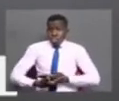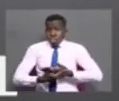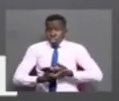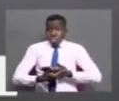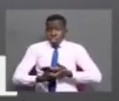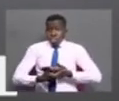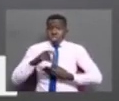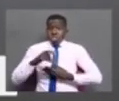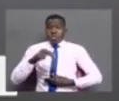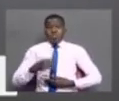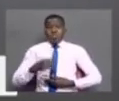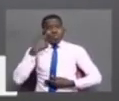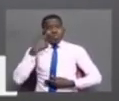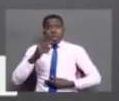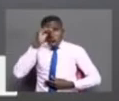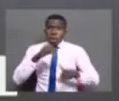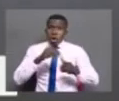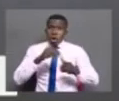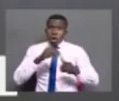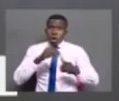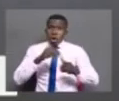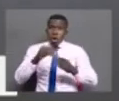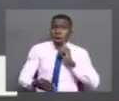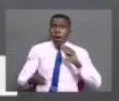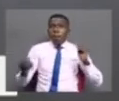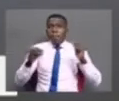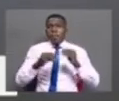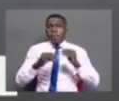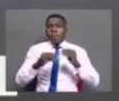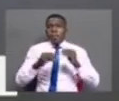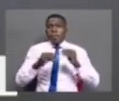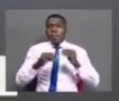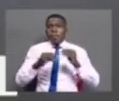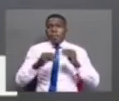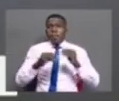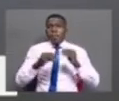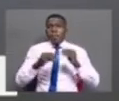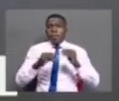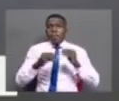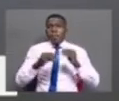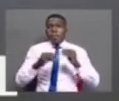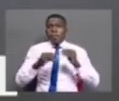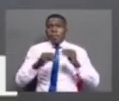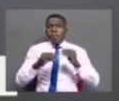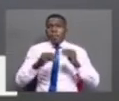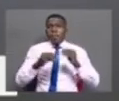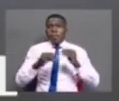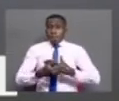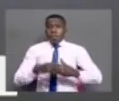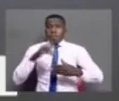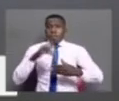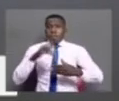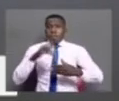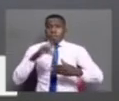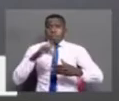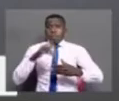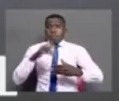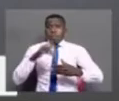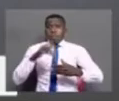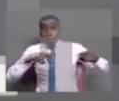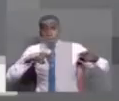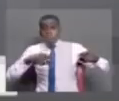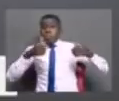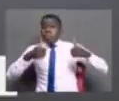diferença não sexuais é o mínimo médico assistir o Card conta basicamente as onde é feito o integrante